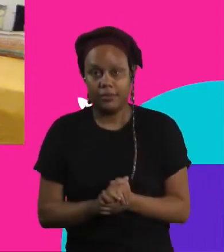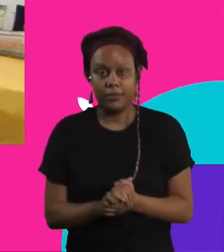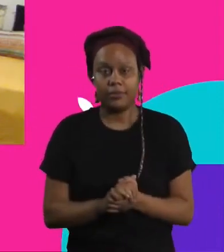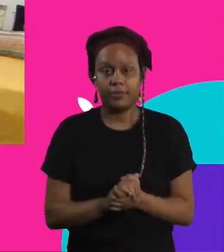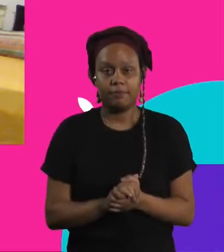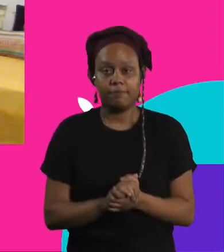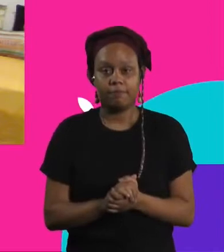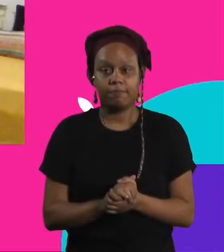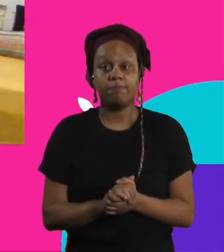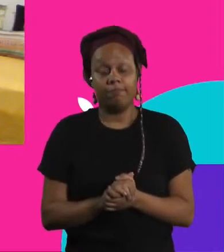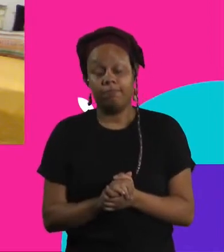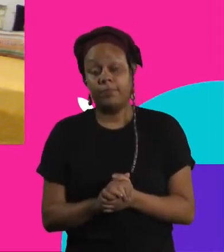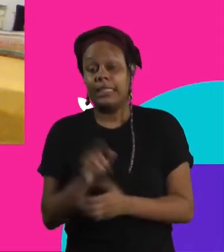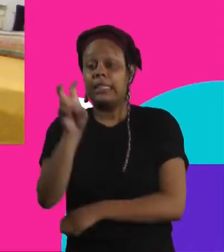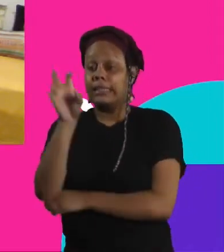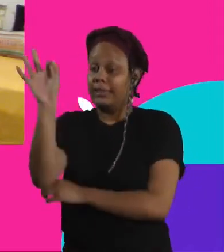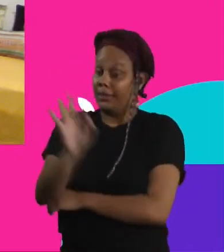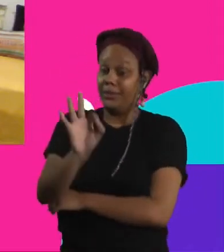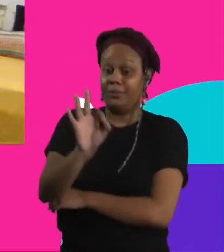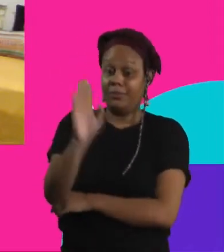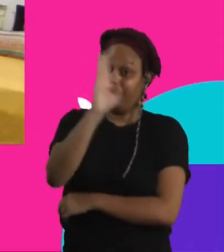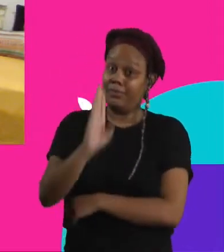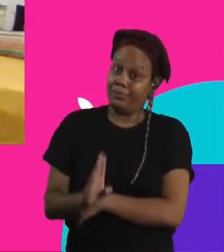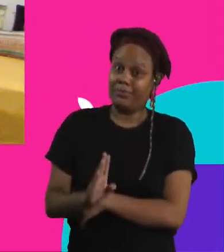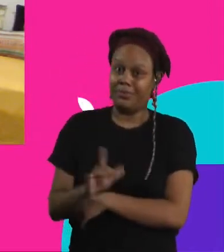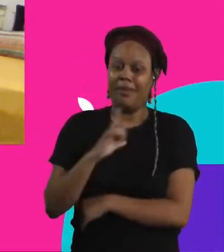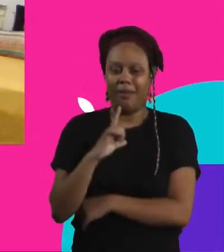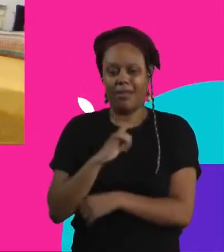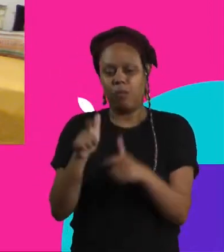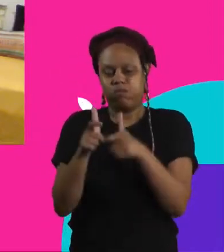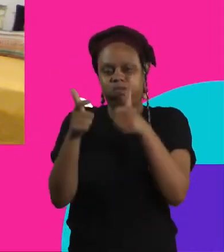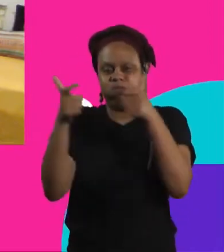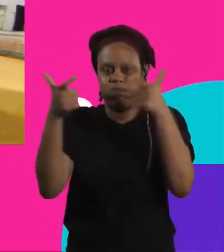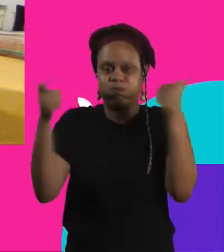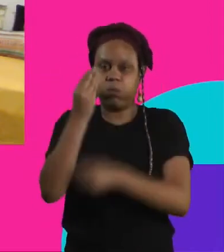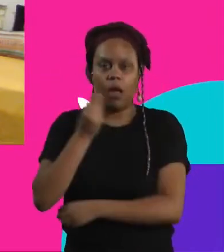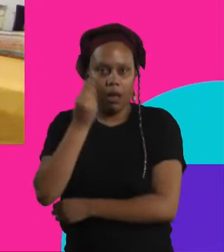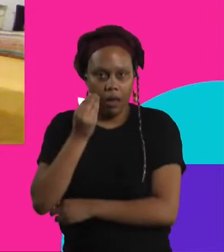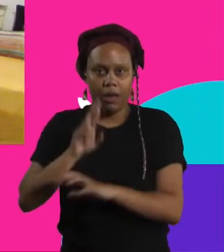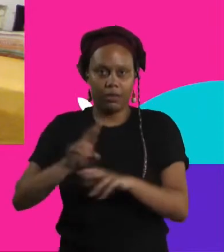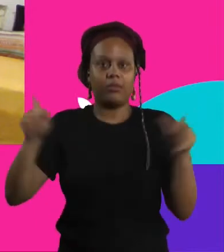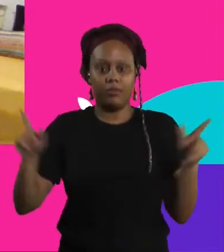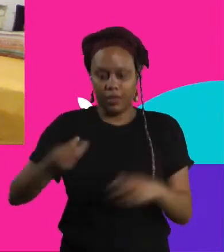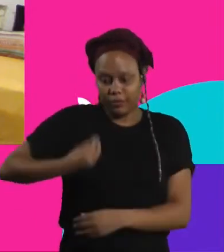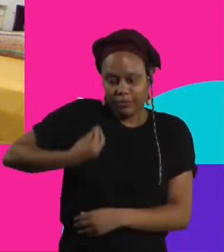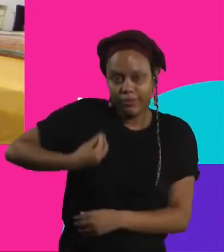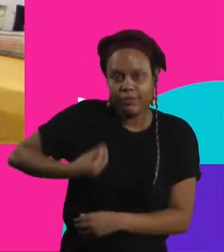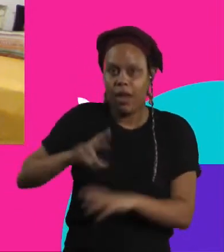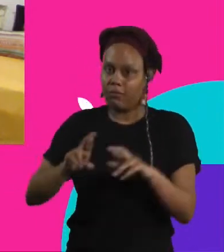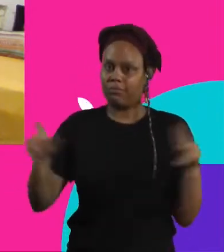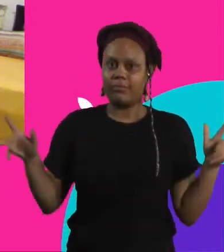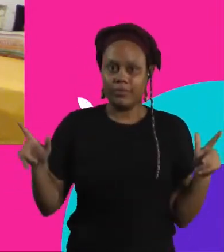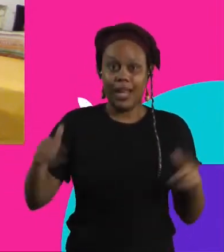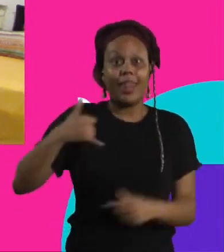principalmente, e 5% da população, você tem uma gama muito maior de pessoas com experiências diferentes, com vivências diferentes,